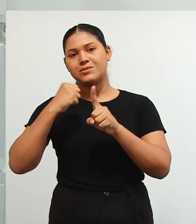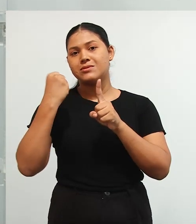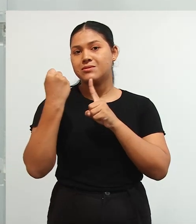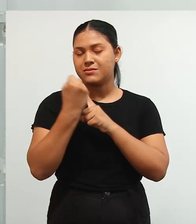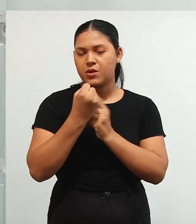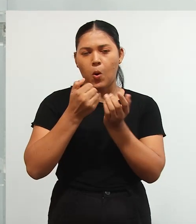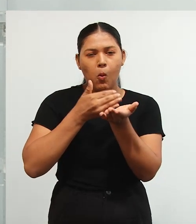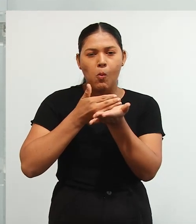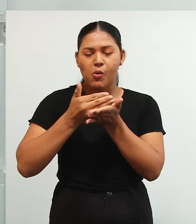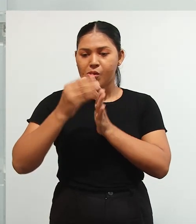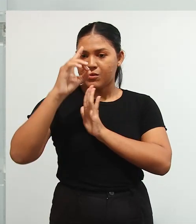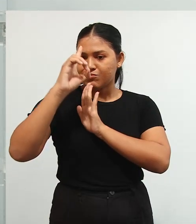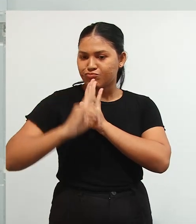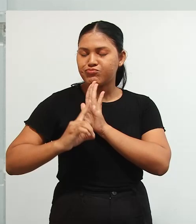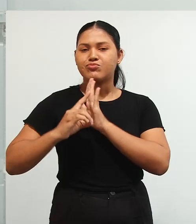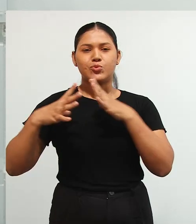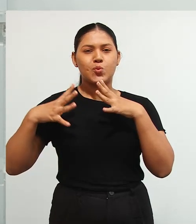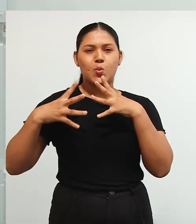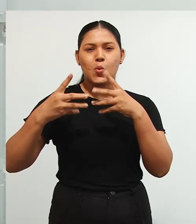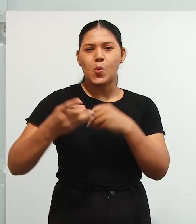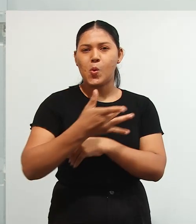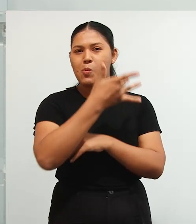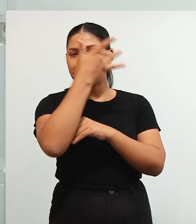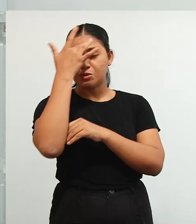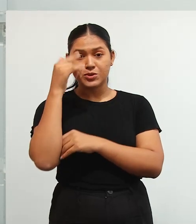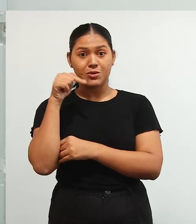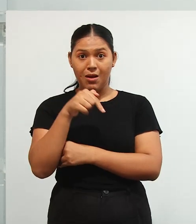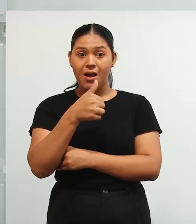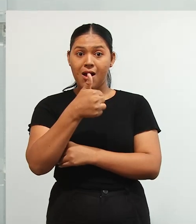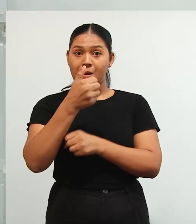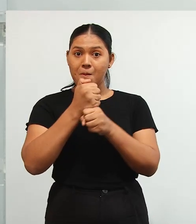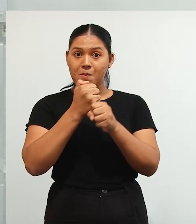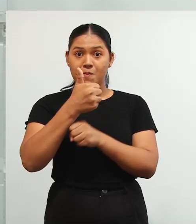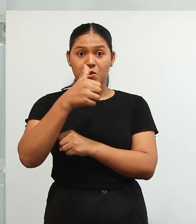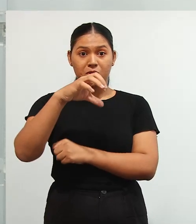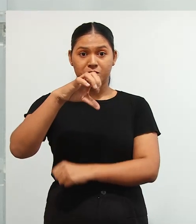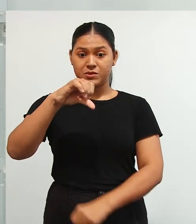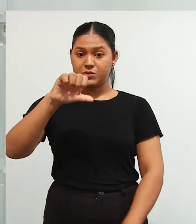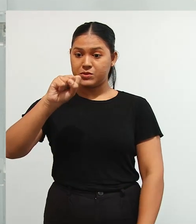Lembra que é nesse ano que se institui o concurso público para